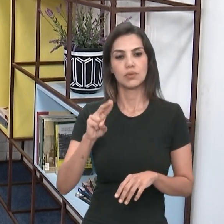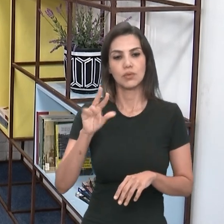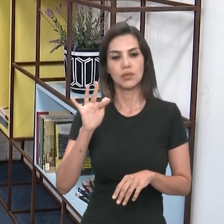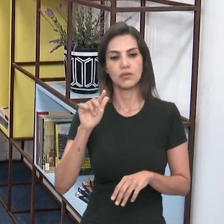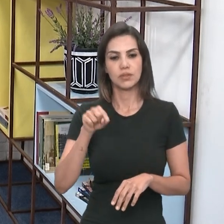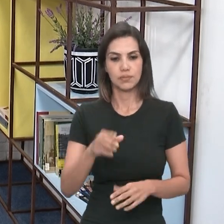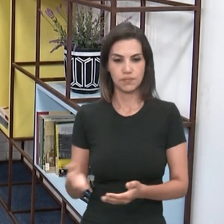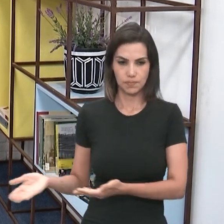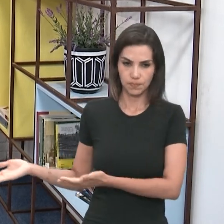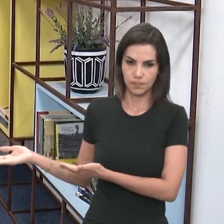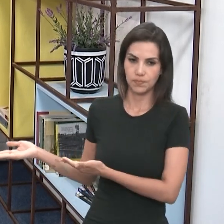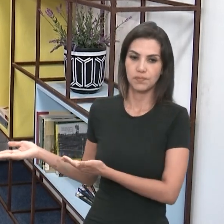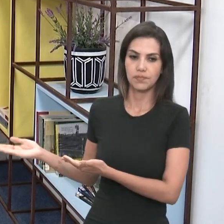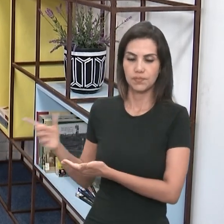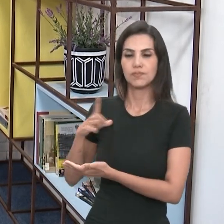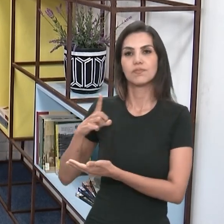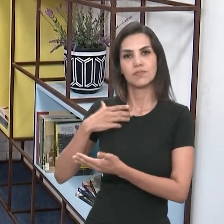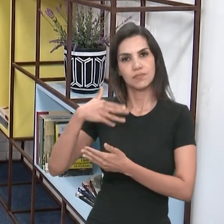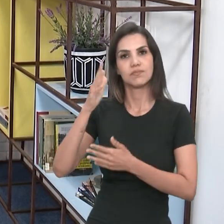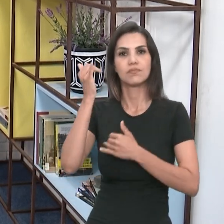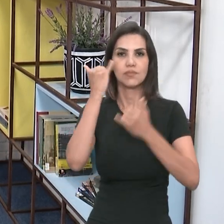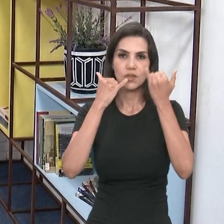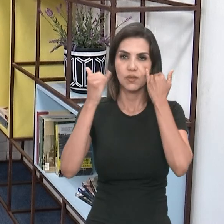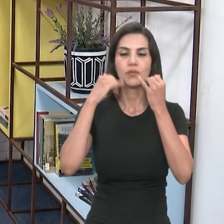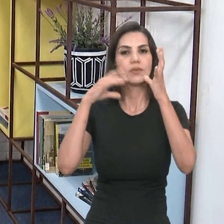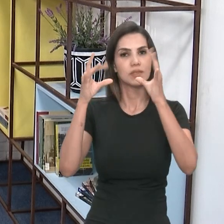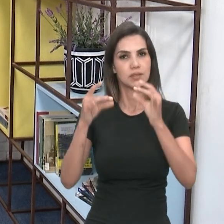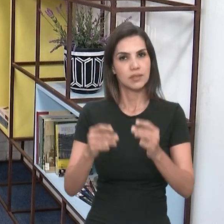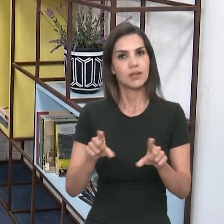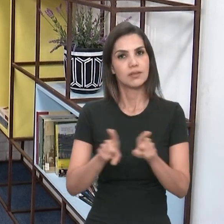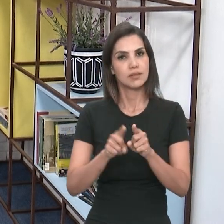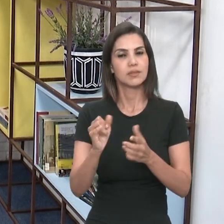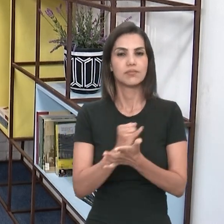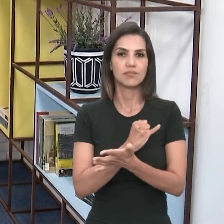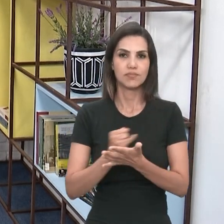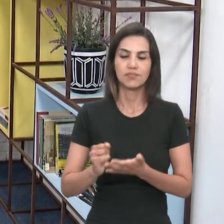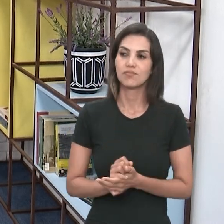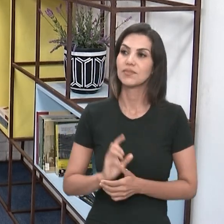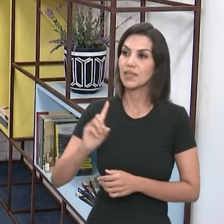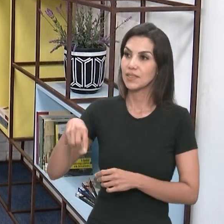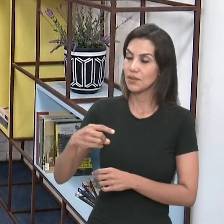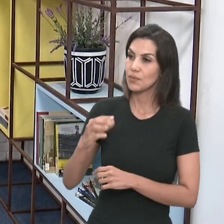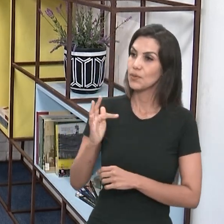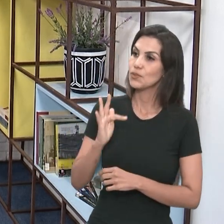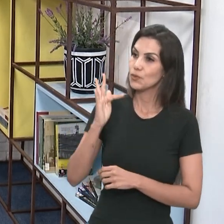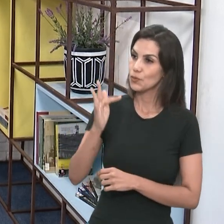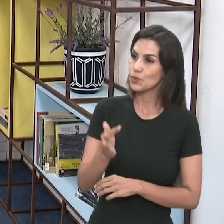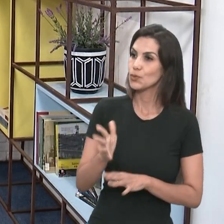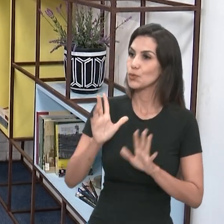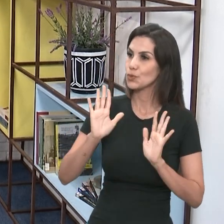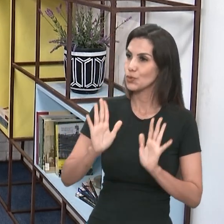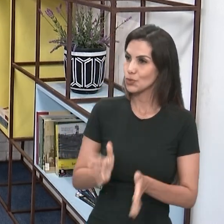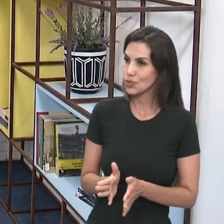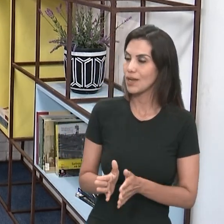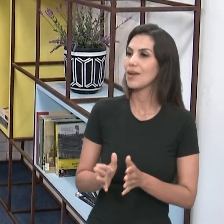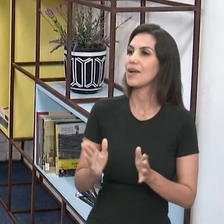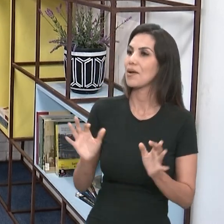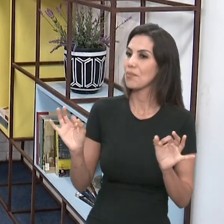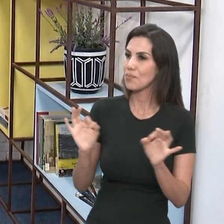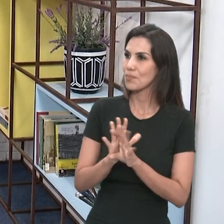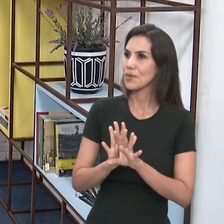goias.fg.br para saber mais informações e já realizar sua inscrição. Bom que já fica qualificado para quando a oportunidade aparecer, né, Ana Júlia?